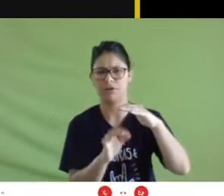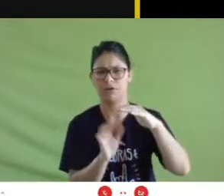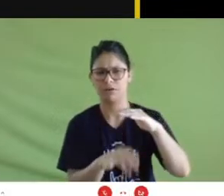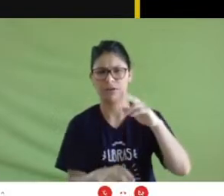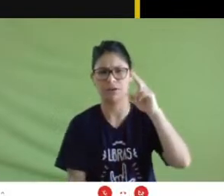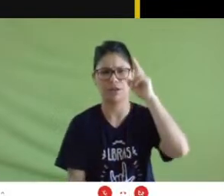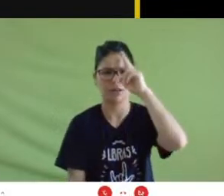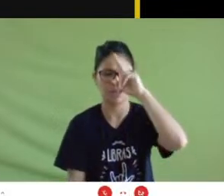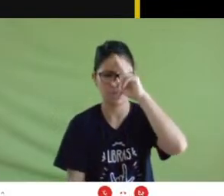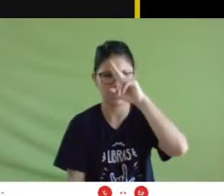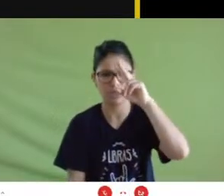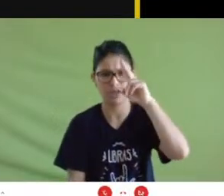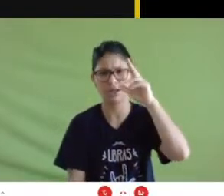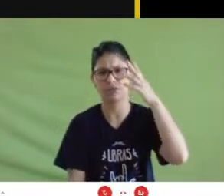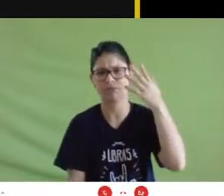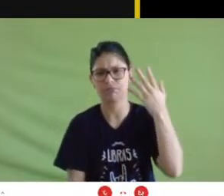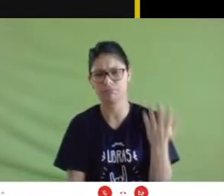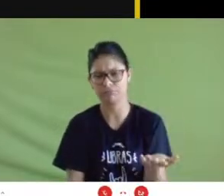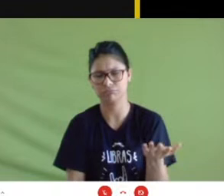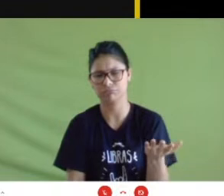lembrar,